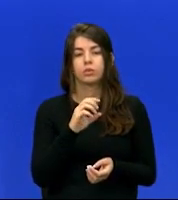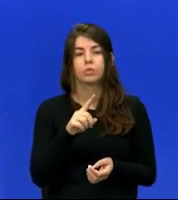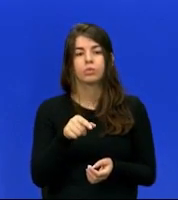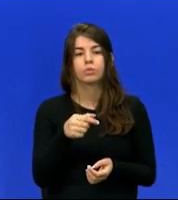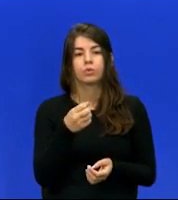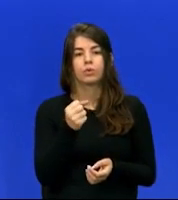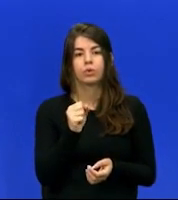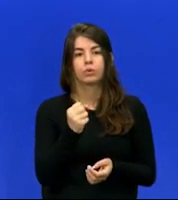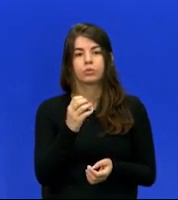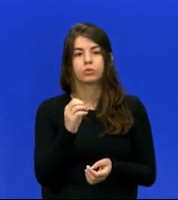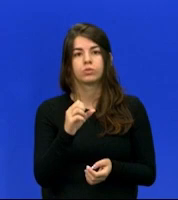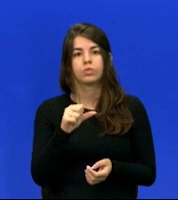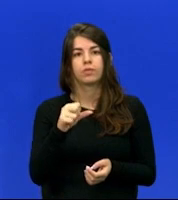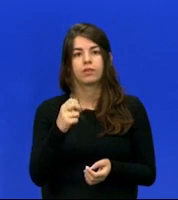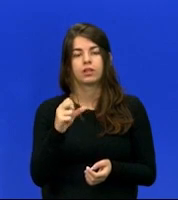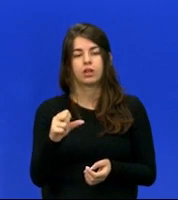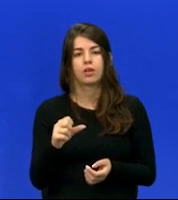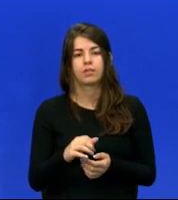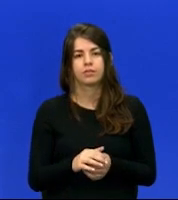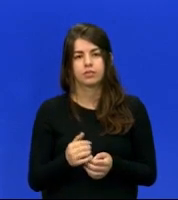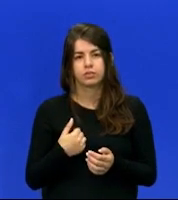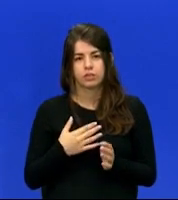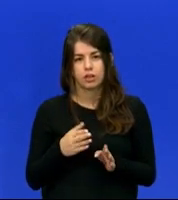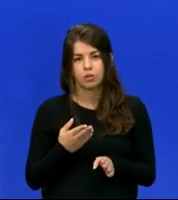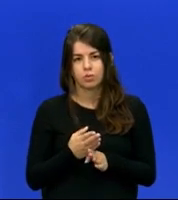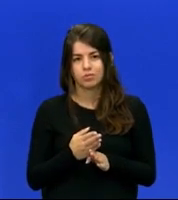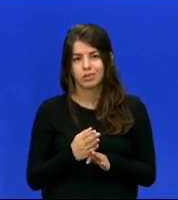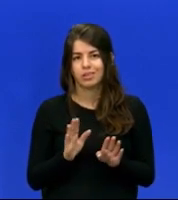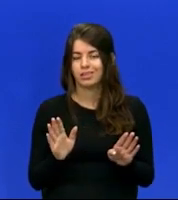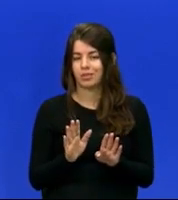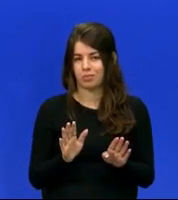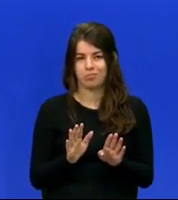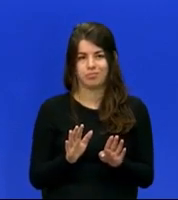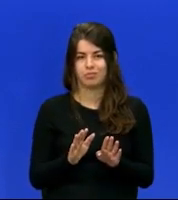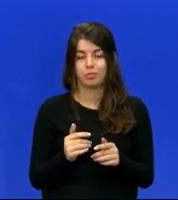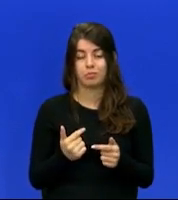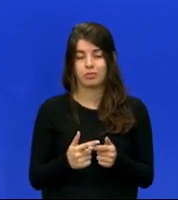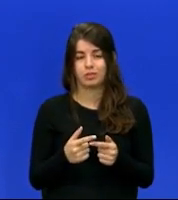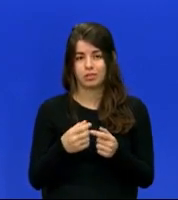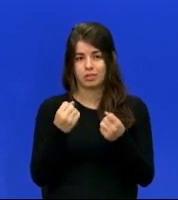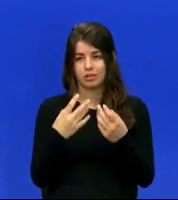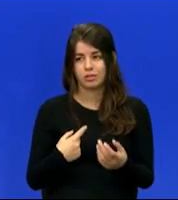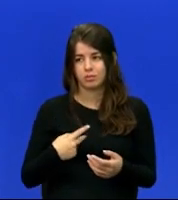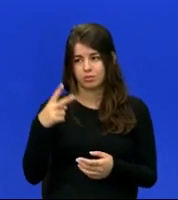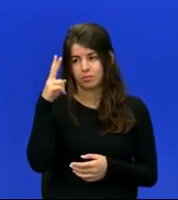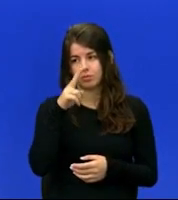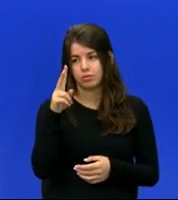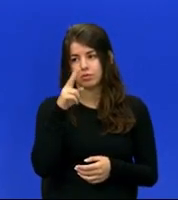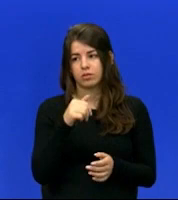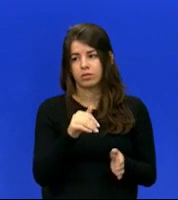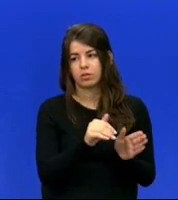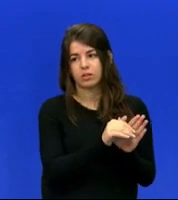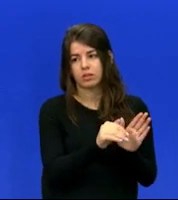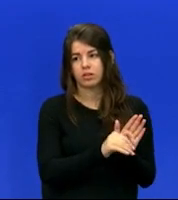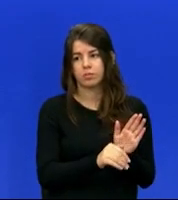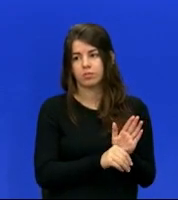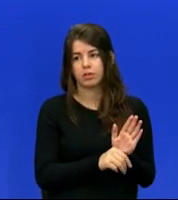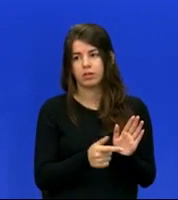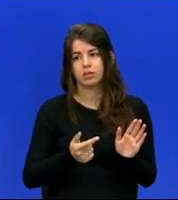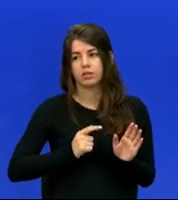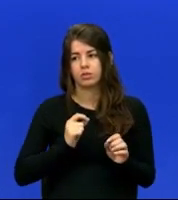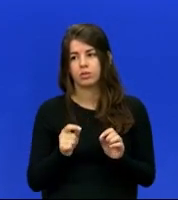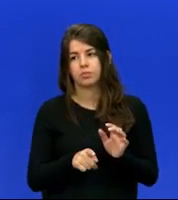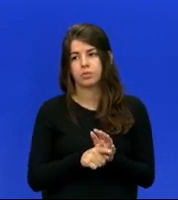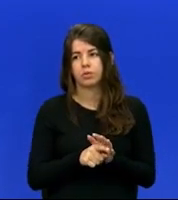0,8599. Mas essa é a área que eu procuro? Não, porque a tabela fornecida é